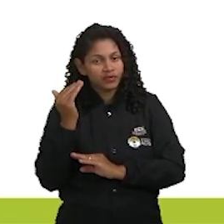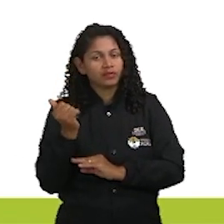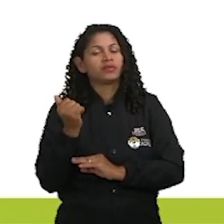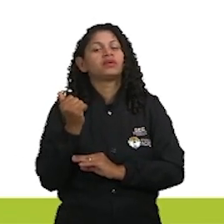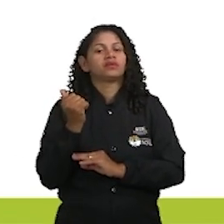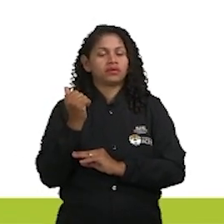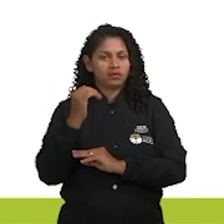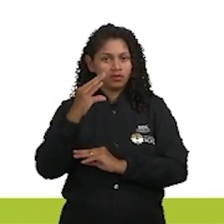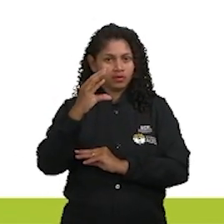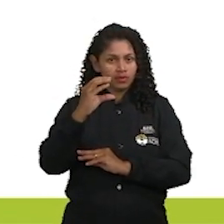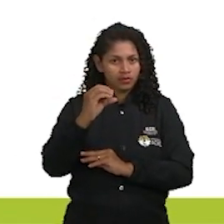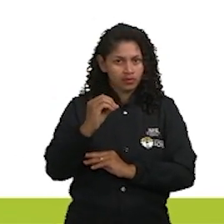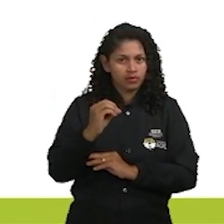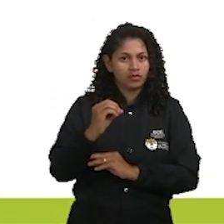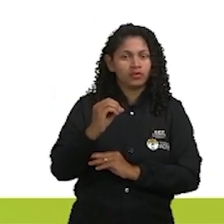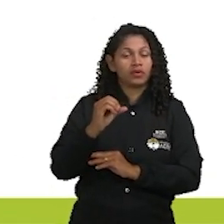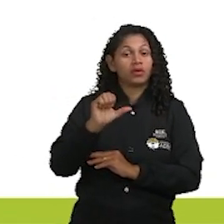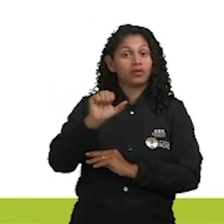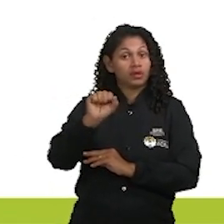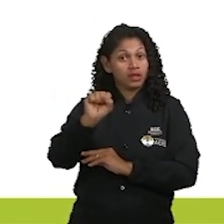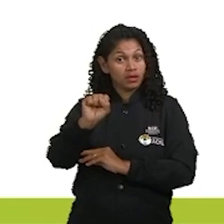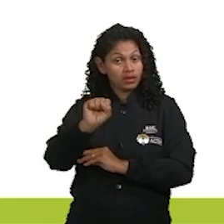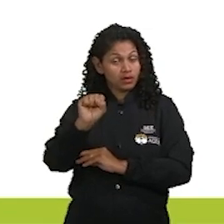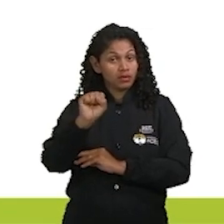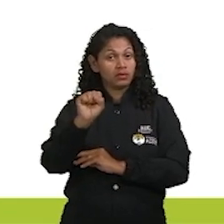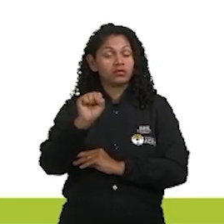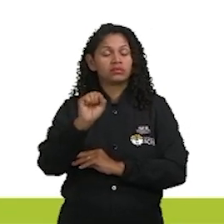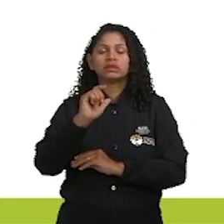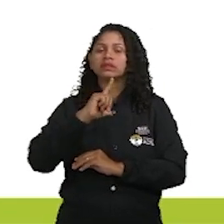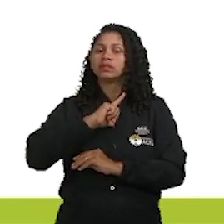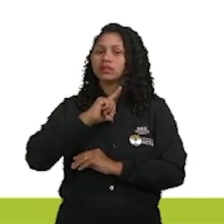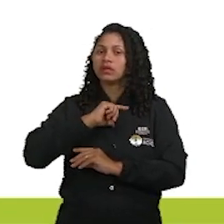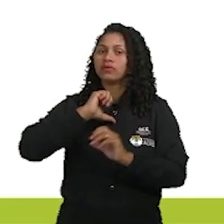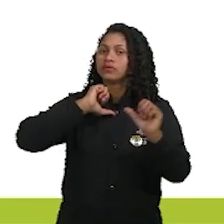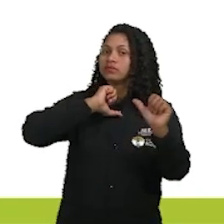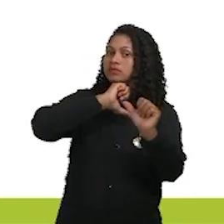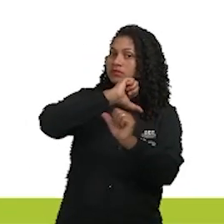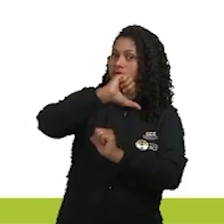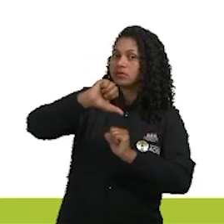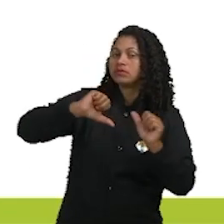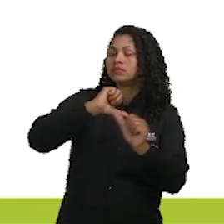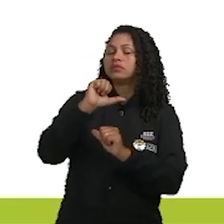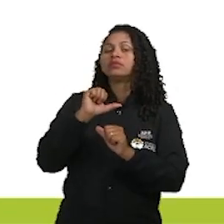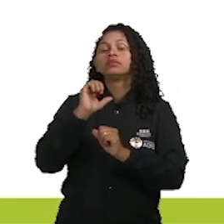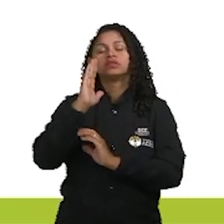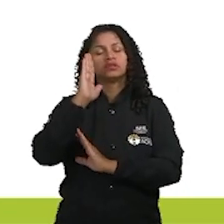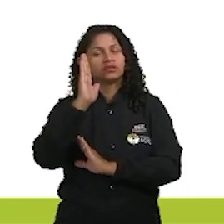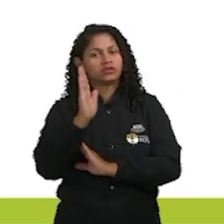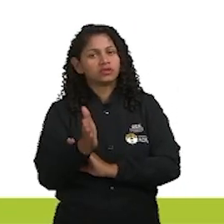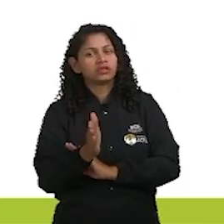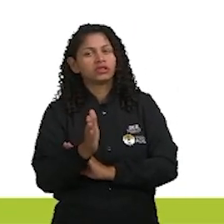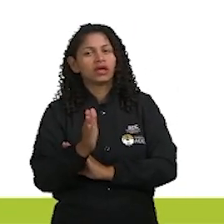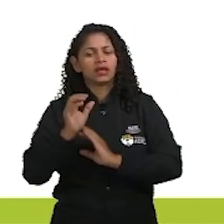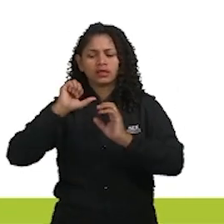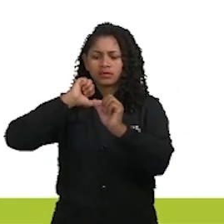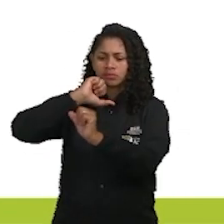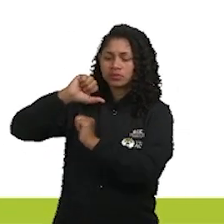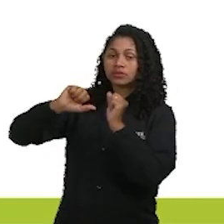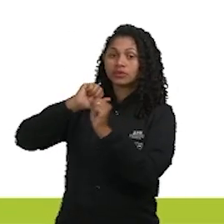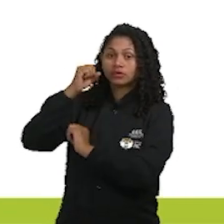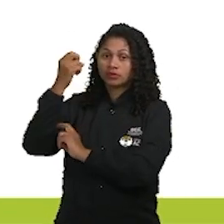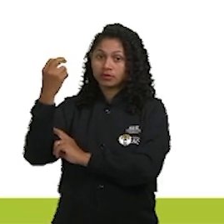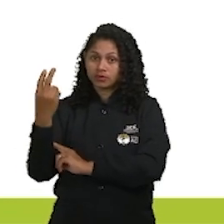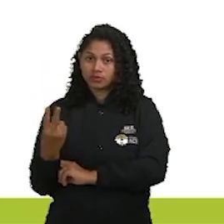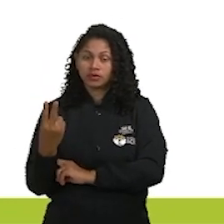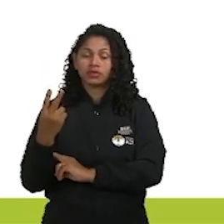ali na reação de número 1, ele sofreu uma modificação. Já na reação 2, eu tenho